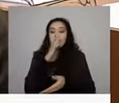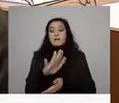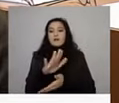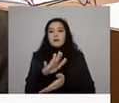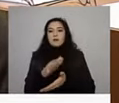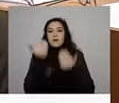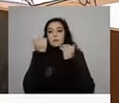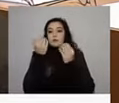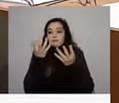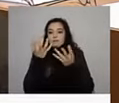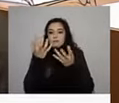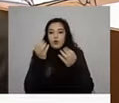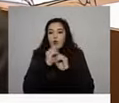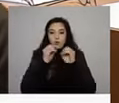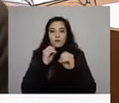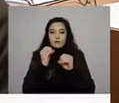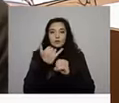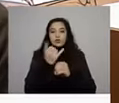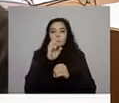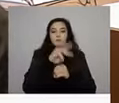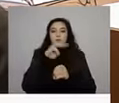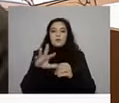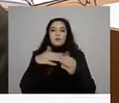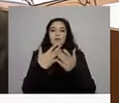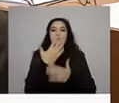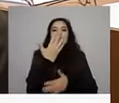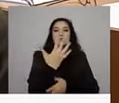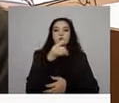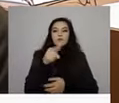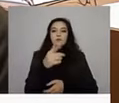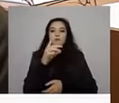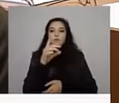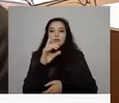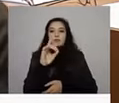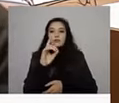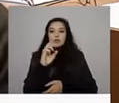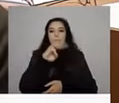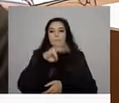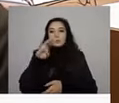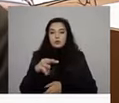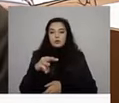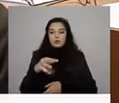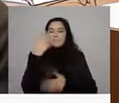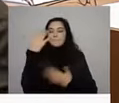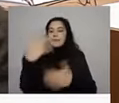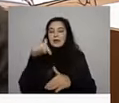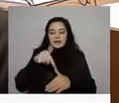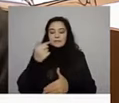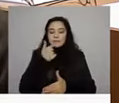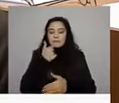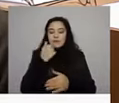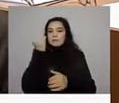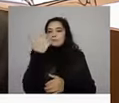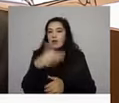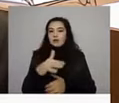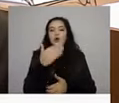informados destes 12 milhões, foram informados do valor de 5,26 milhões, erradamente. Hoje percebemos aqui que erradamente. Obrigado pelo